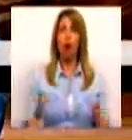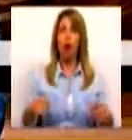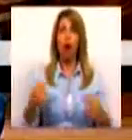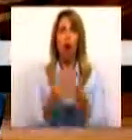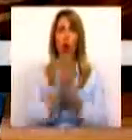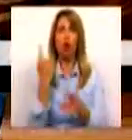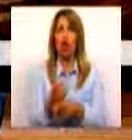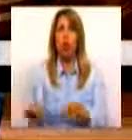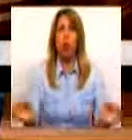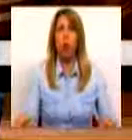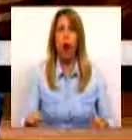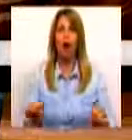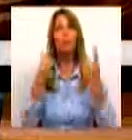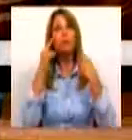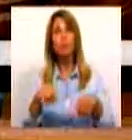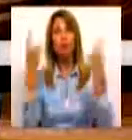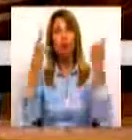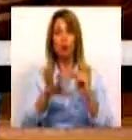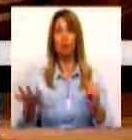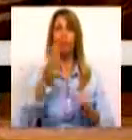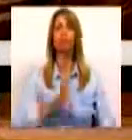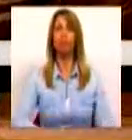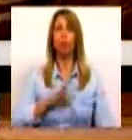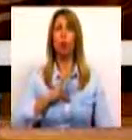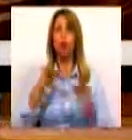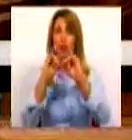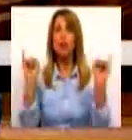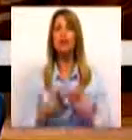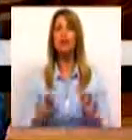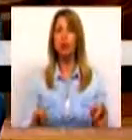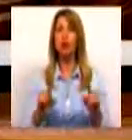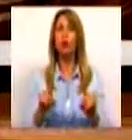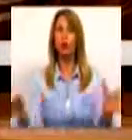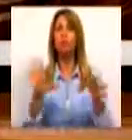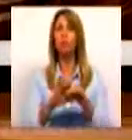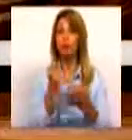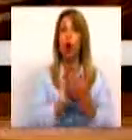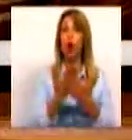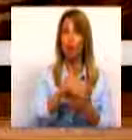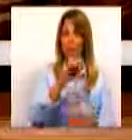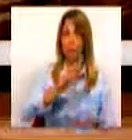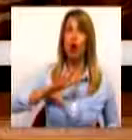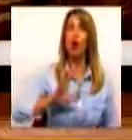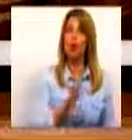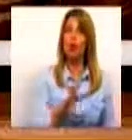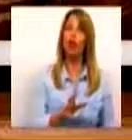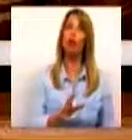exceção, apontam para que o clima de confiança internacional na economia e no país